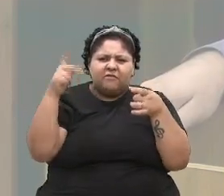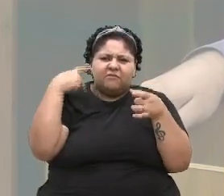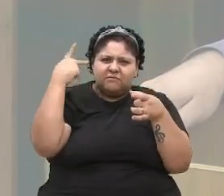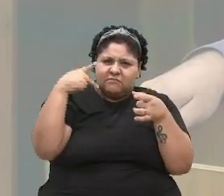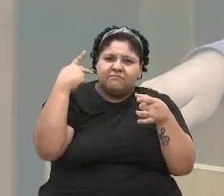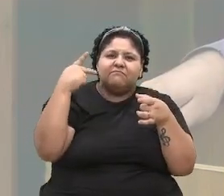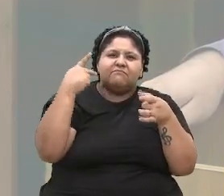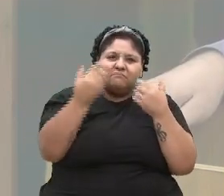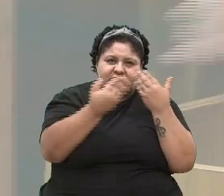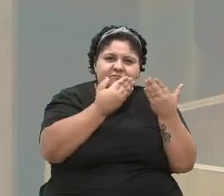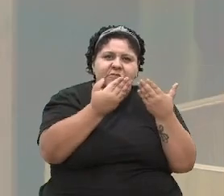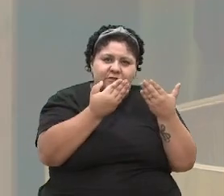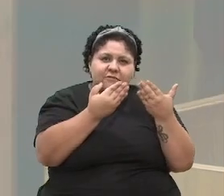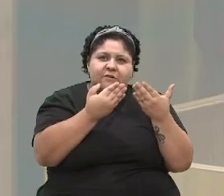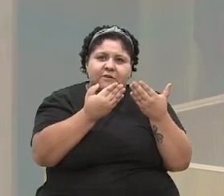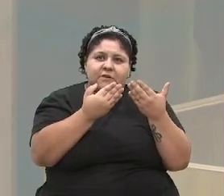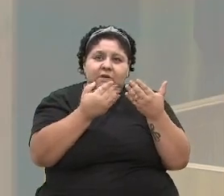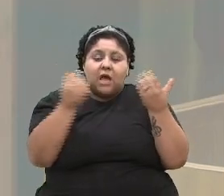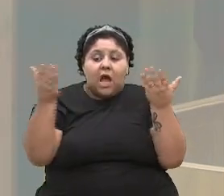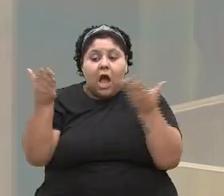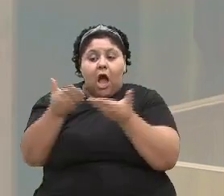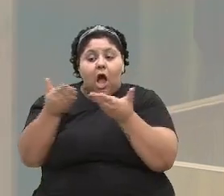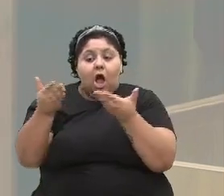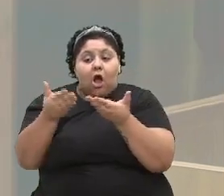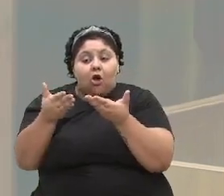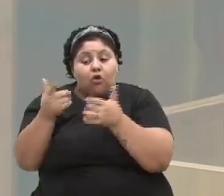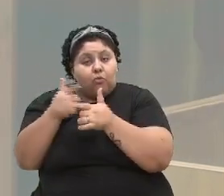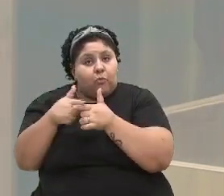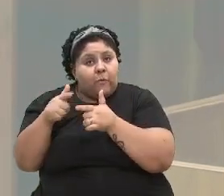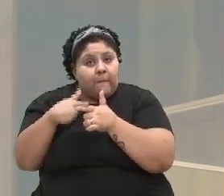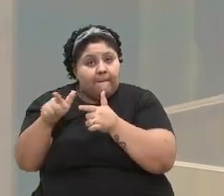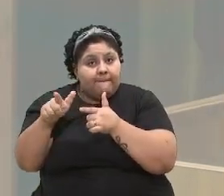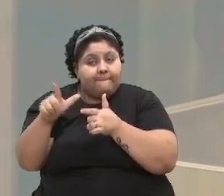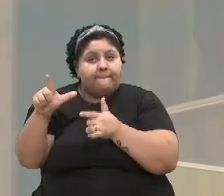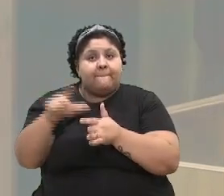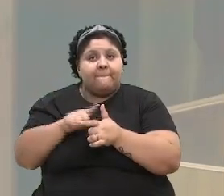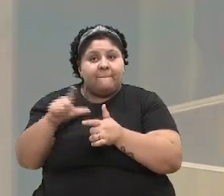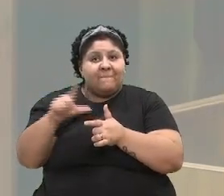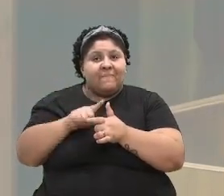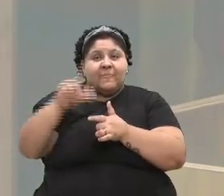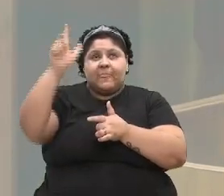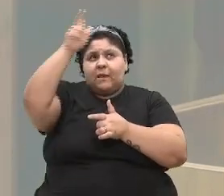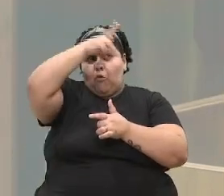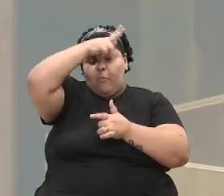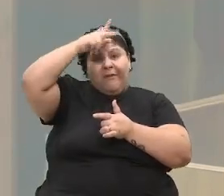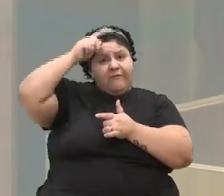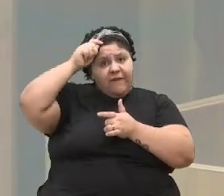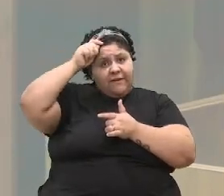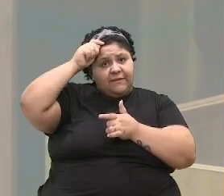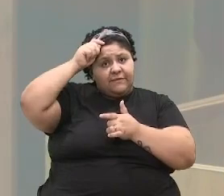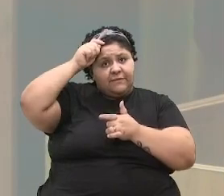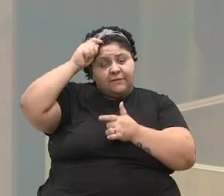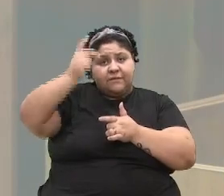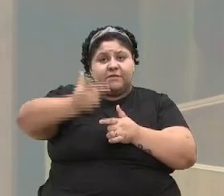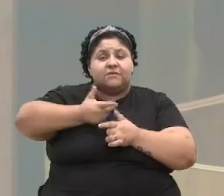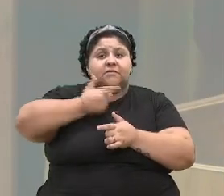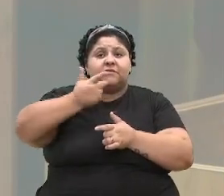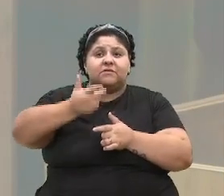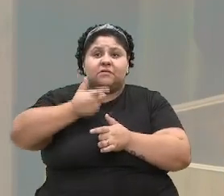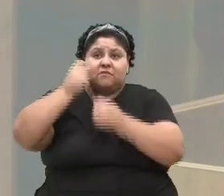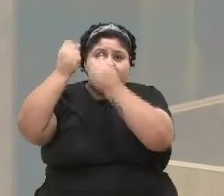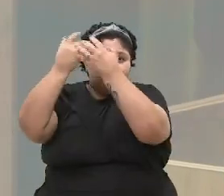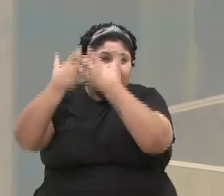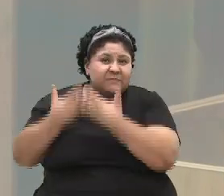as suas dúvidas dirimidas. Agora, isso é um problema. Se tem que o prefeito se manifestar para explicar